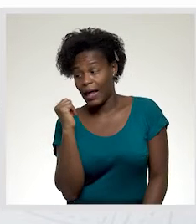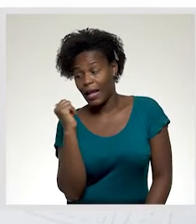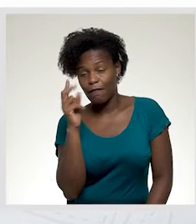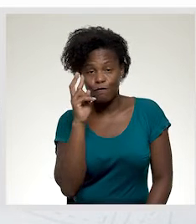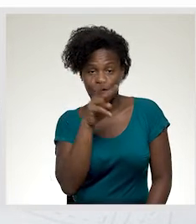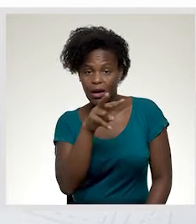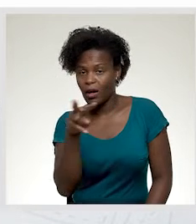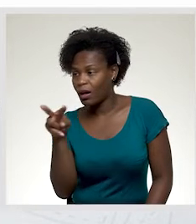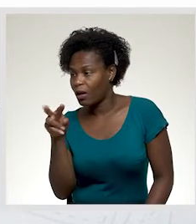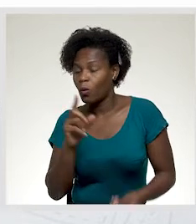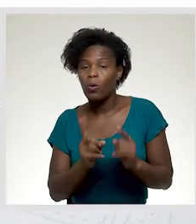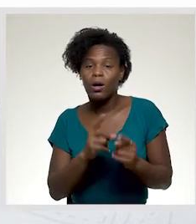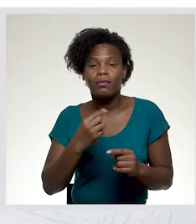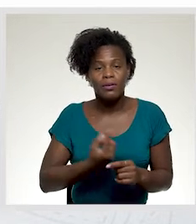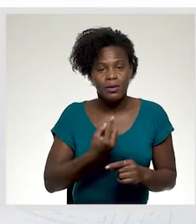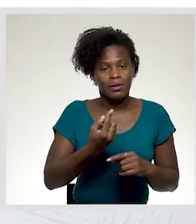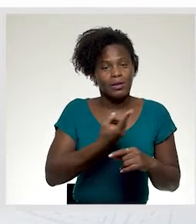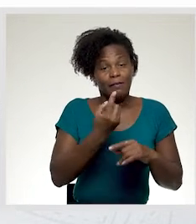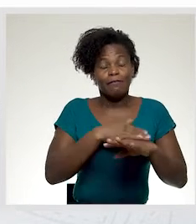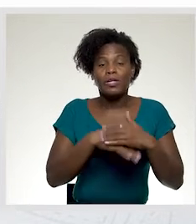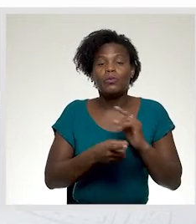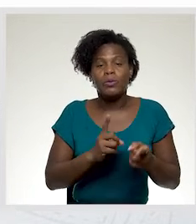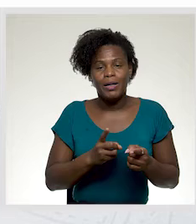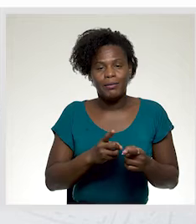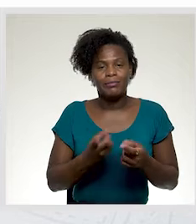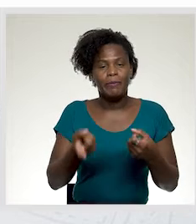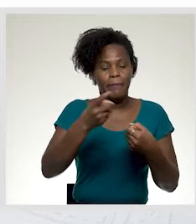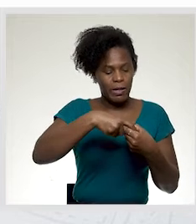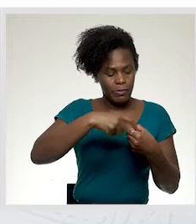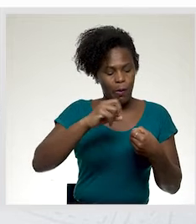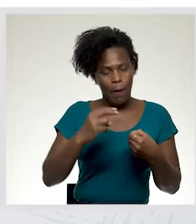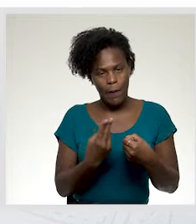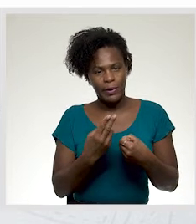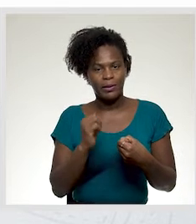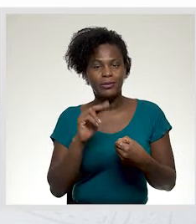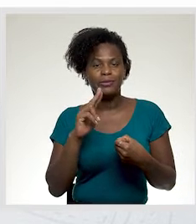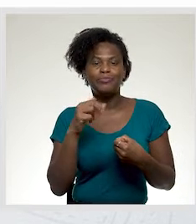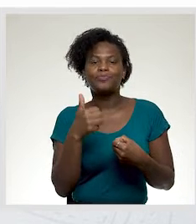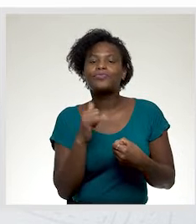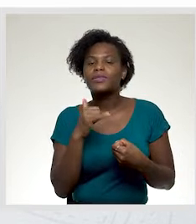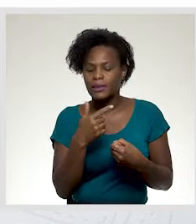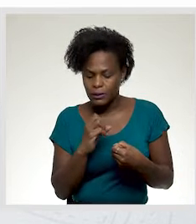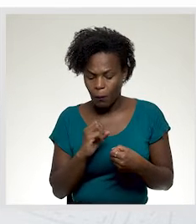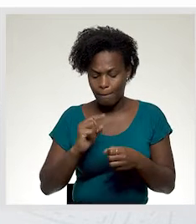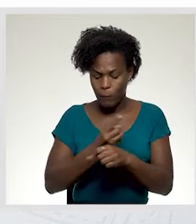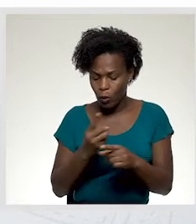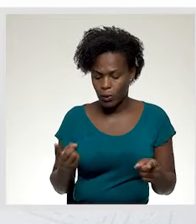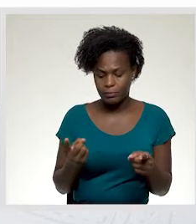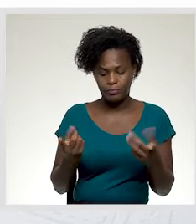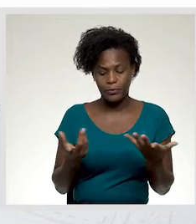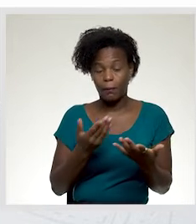que vê o que deve ser feito e é membro ou súbdito porque obedece